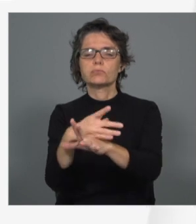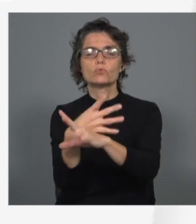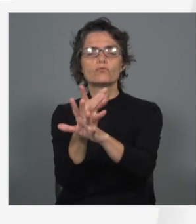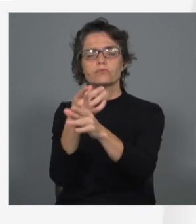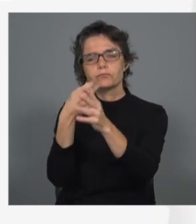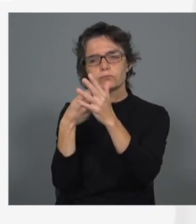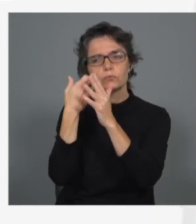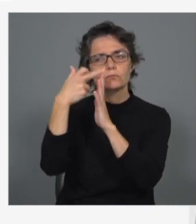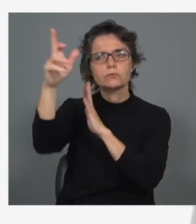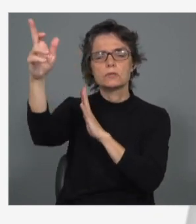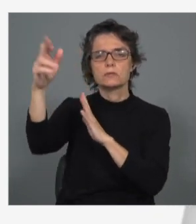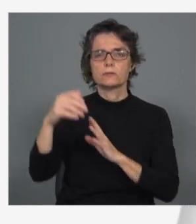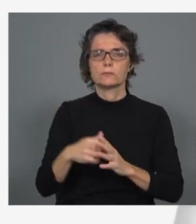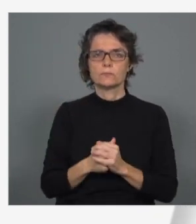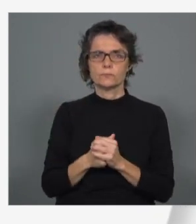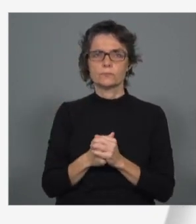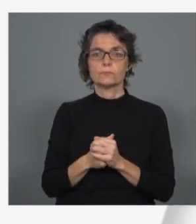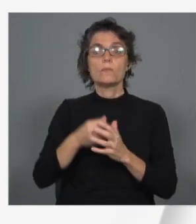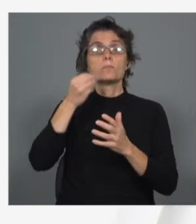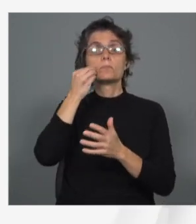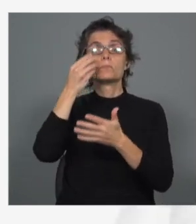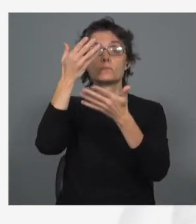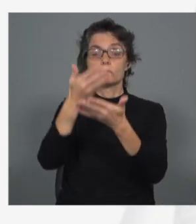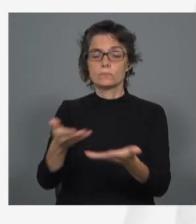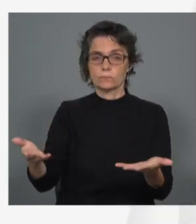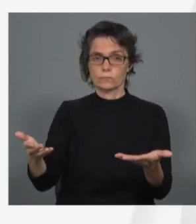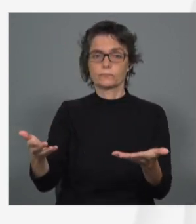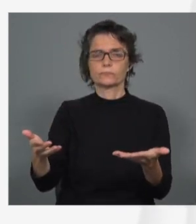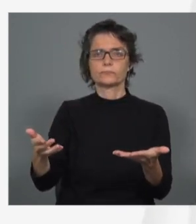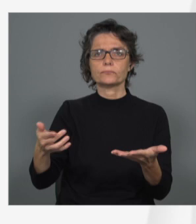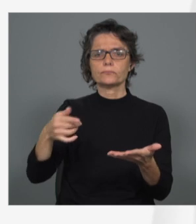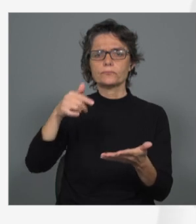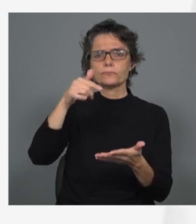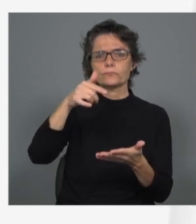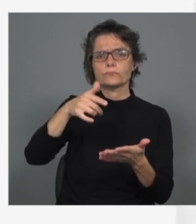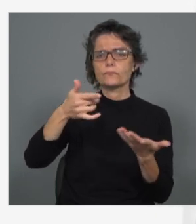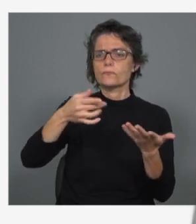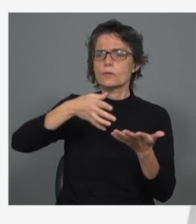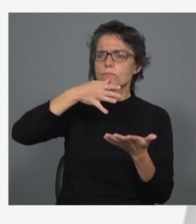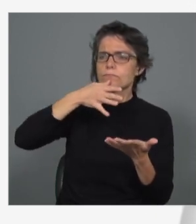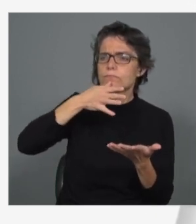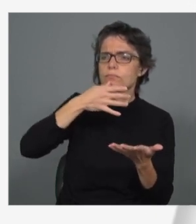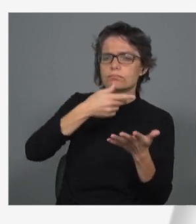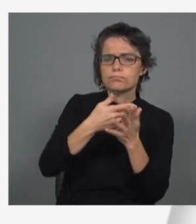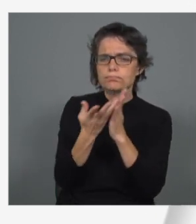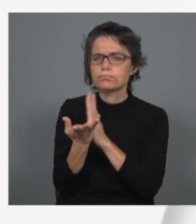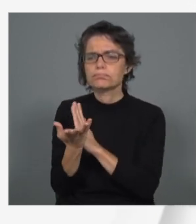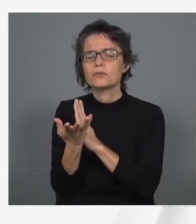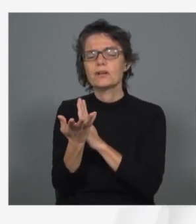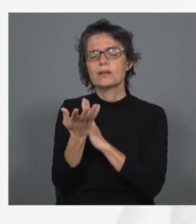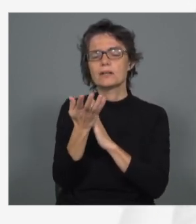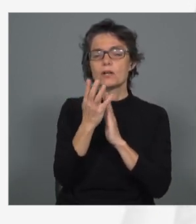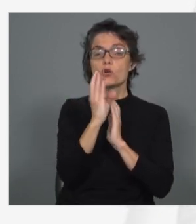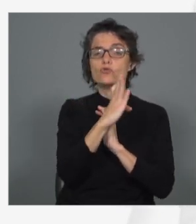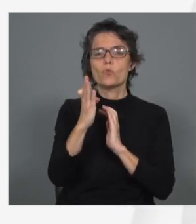se apaga. Assim, com estas e muitas outras exortações, João anunciava ao